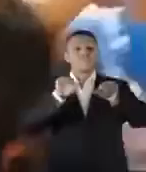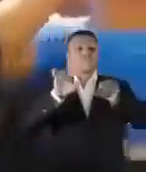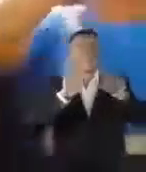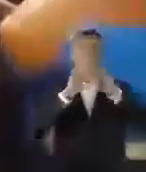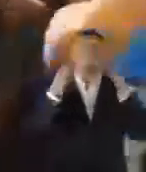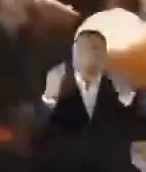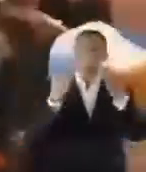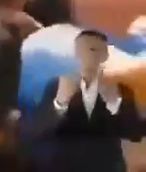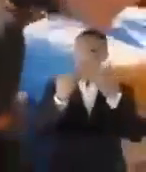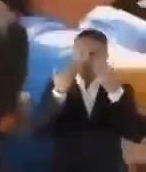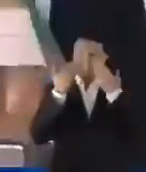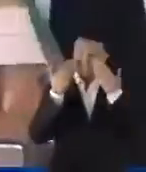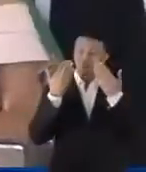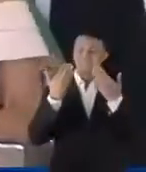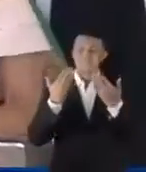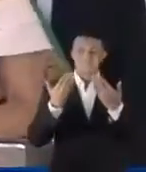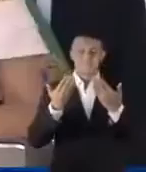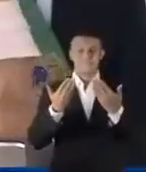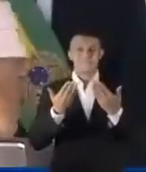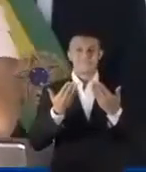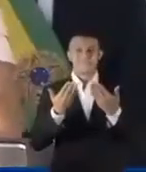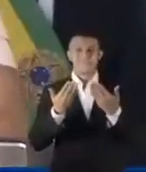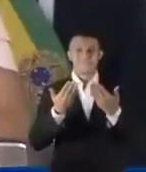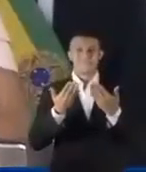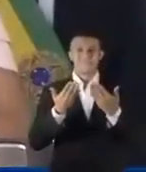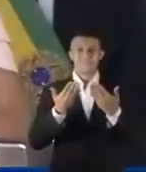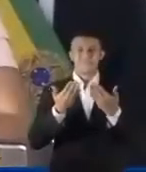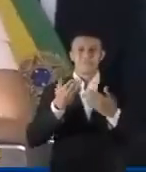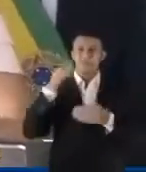janela, chama a família pra ver